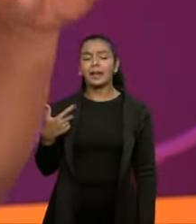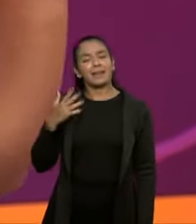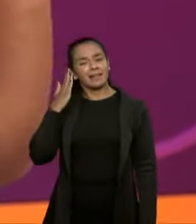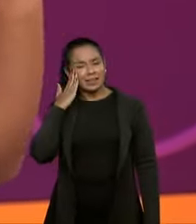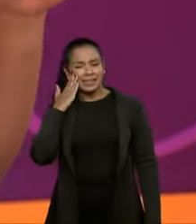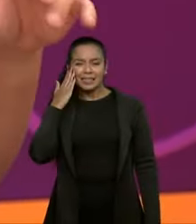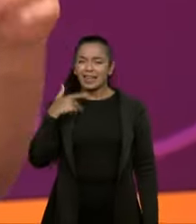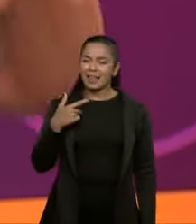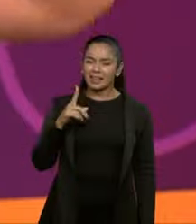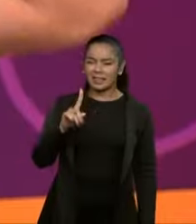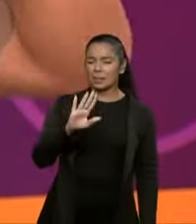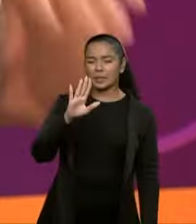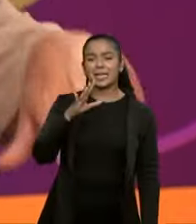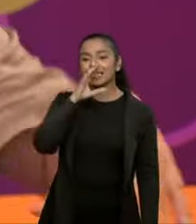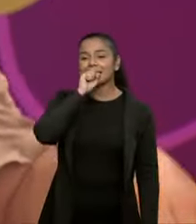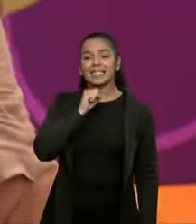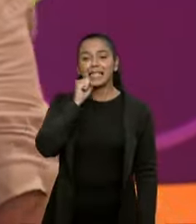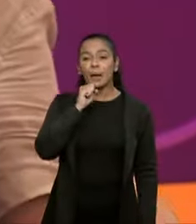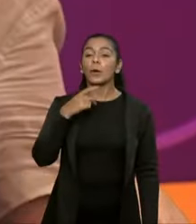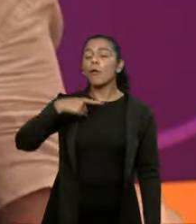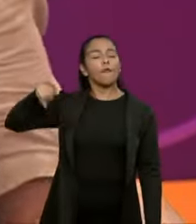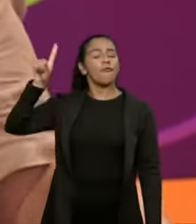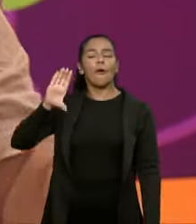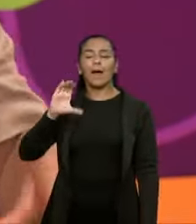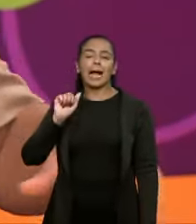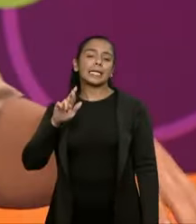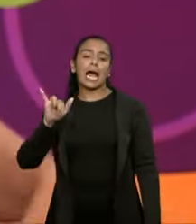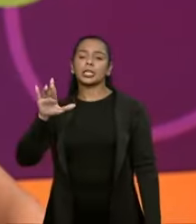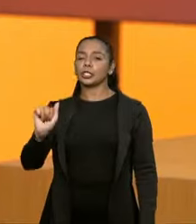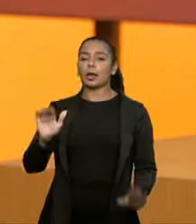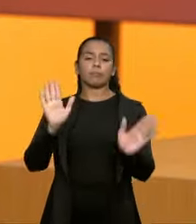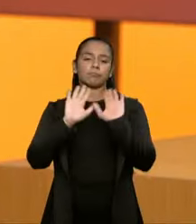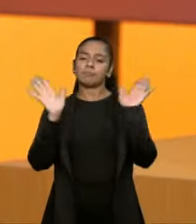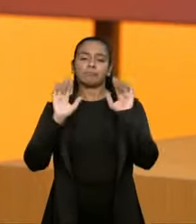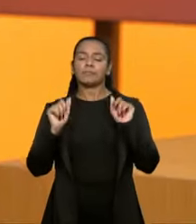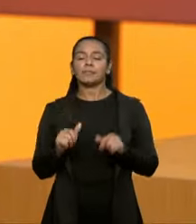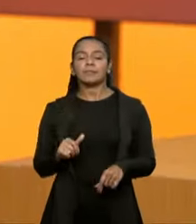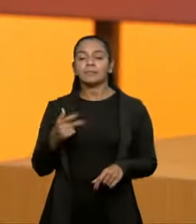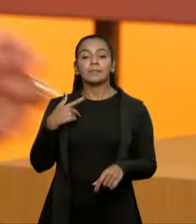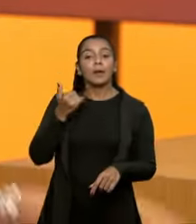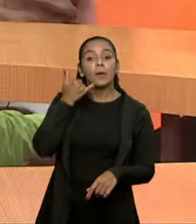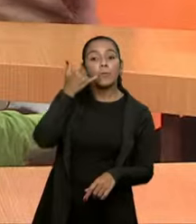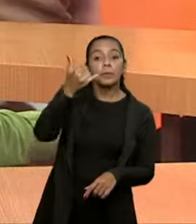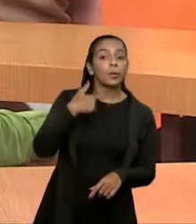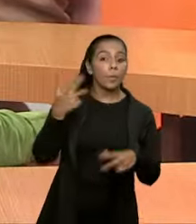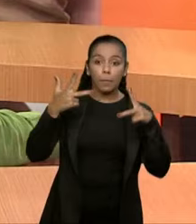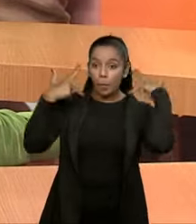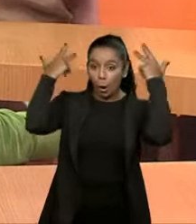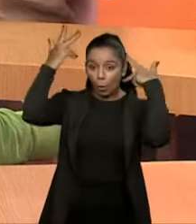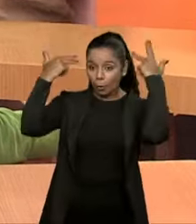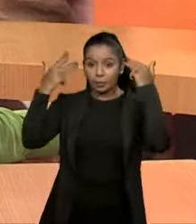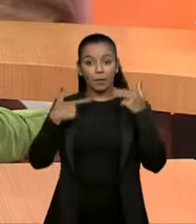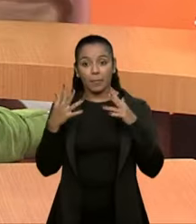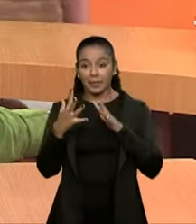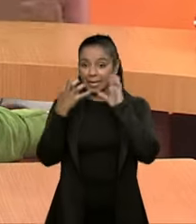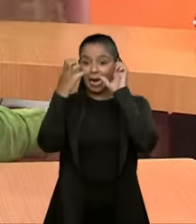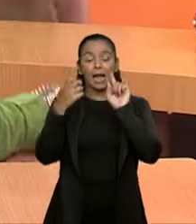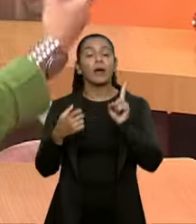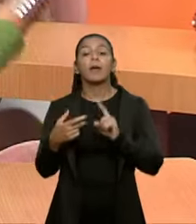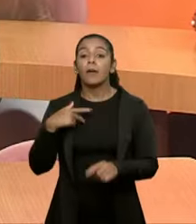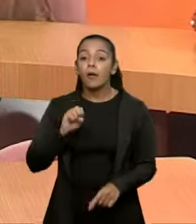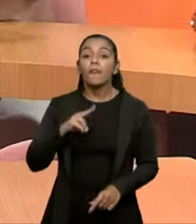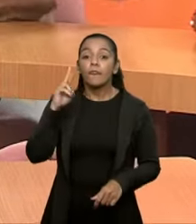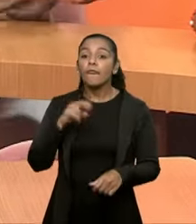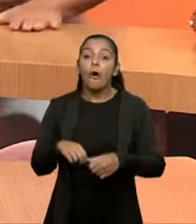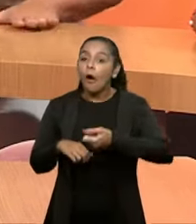depois de sexta, sexta, sábado eu vou pra Canastra. Aí eu falei pra Bonita, eu falei, tem que ligar, posso cortar meu cabelo? Eles vão brigar que eu vou cortar meu cabelo. Eu falei, não, vou